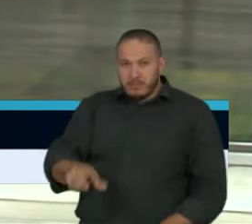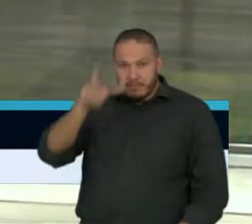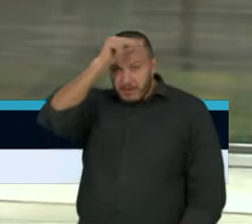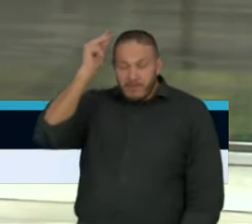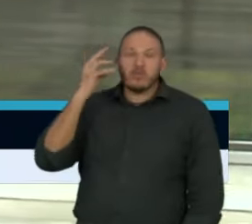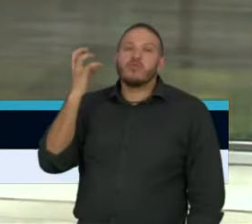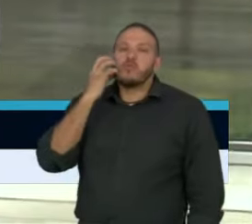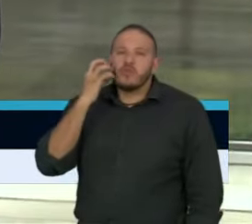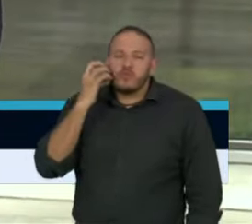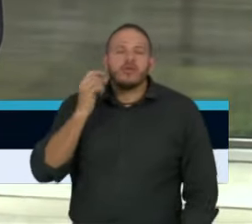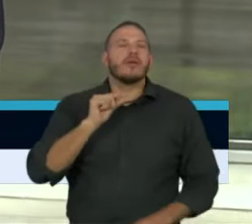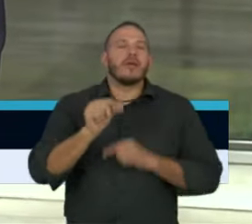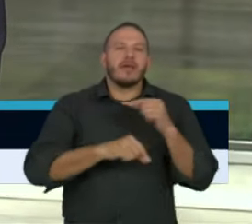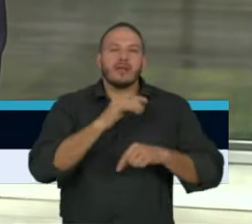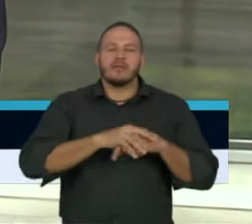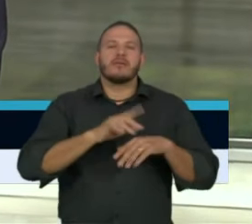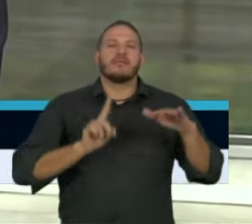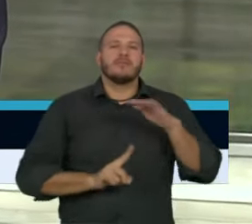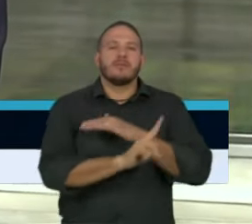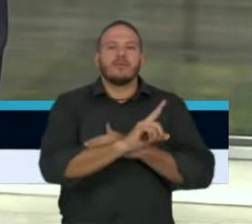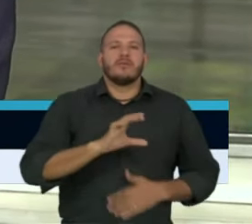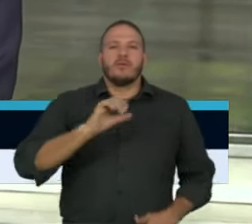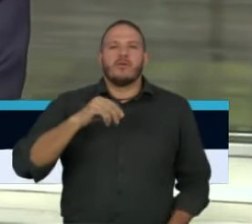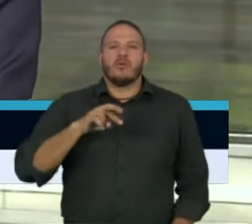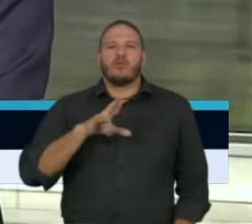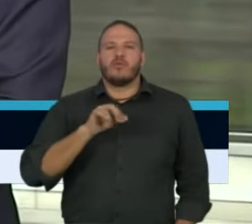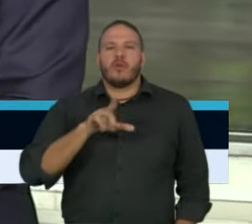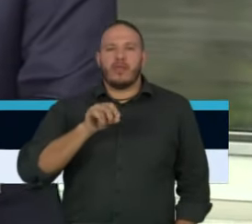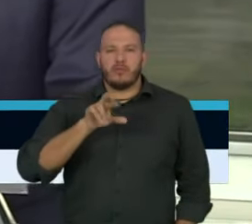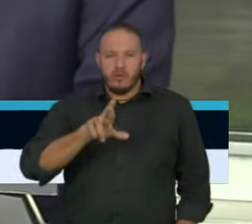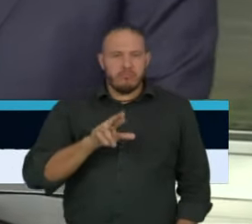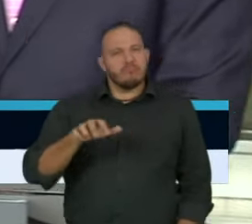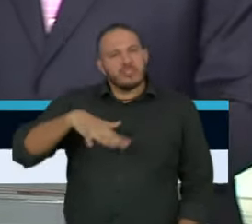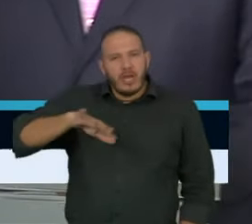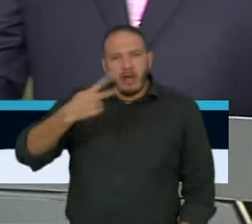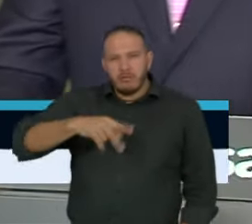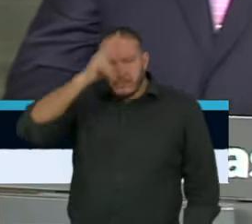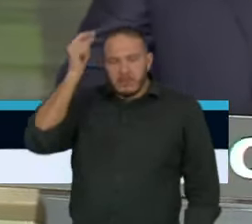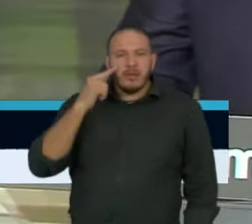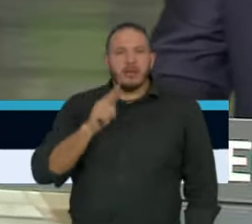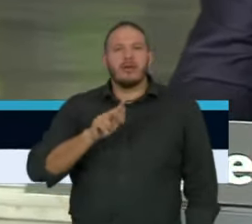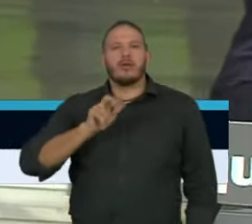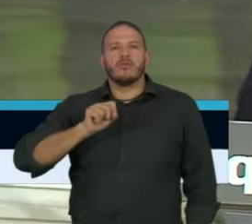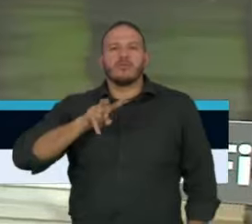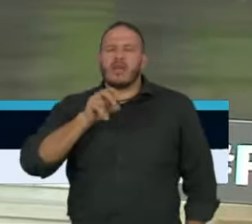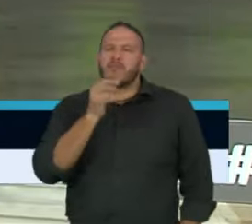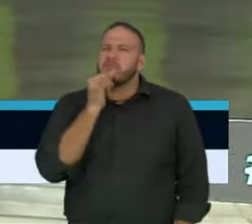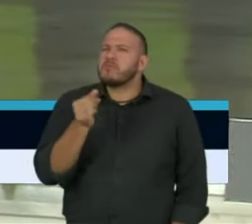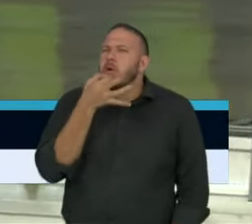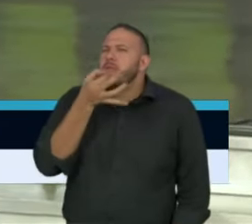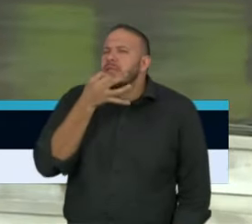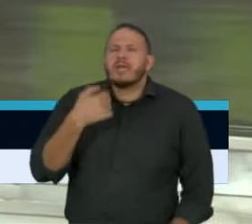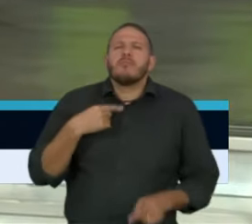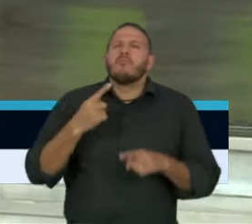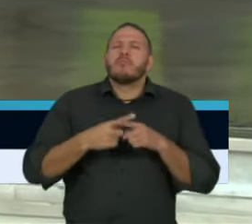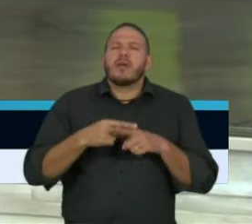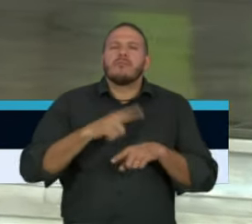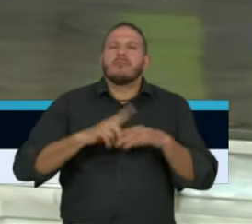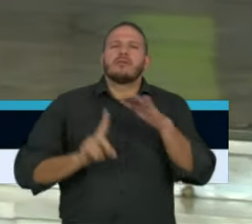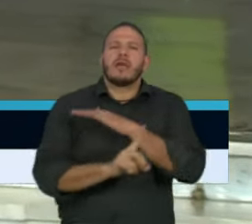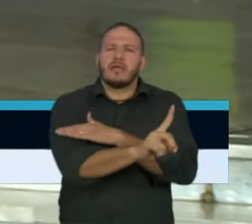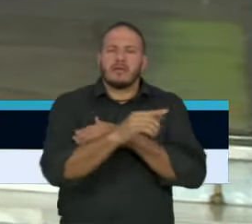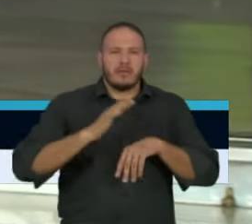em relação à saída do controlador-geral do município, Gustavo Ungro. Gostaria que ele comentasse essa saída e se aquele dispositivo do